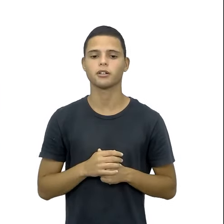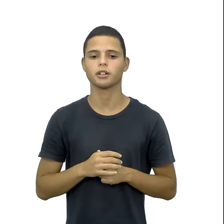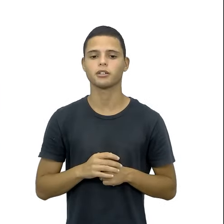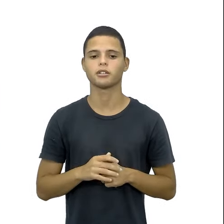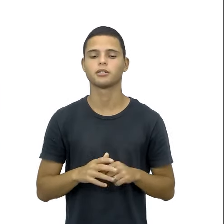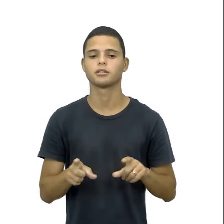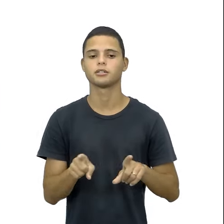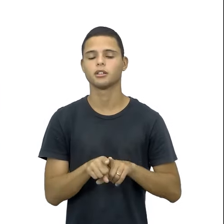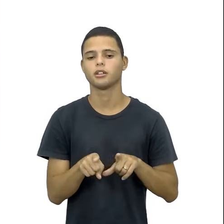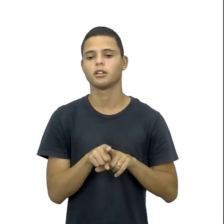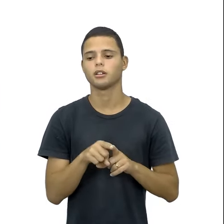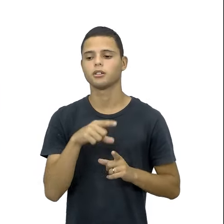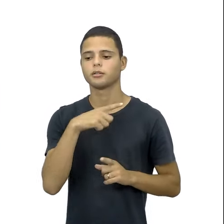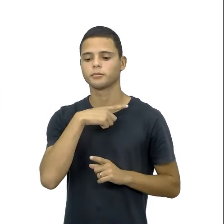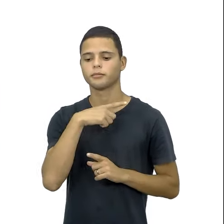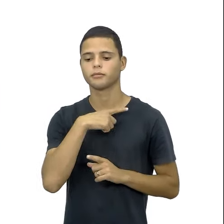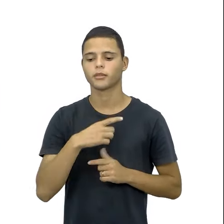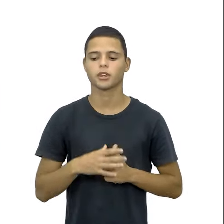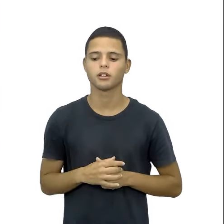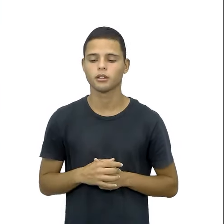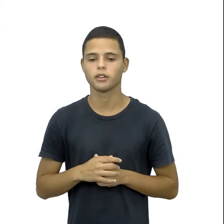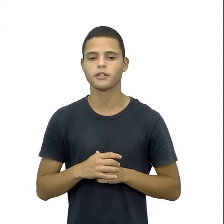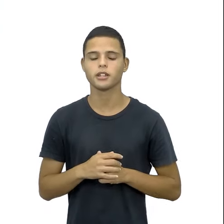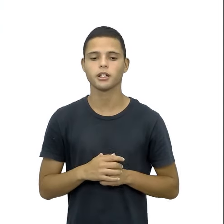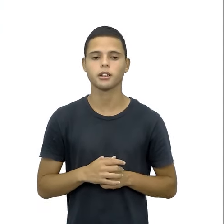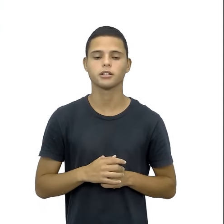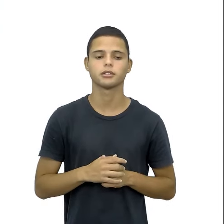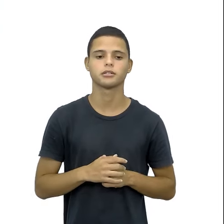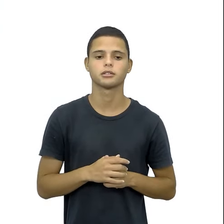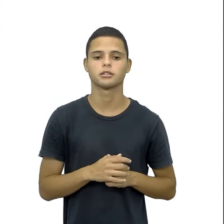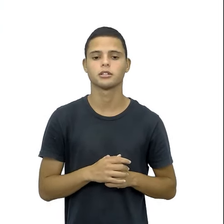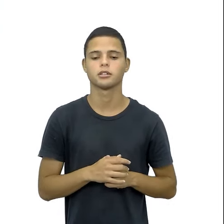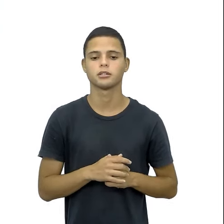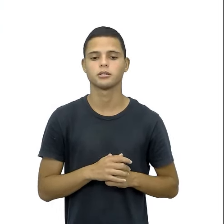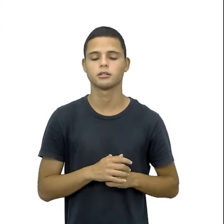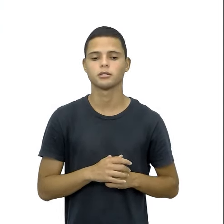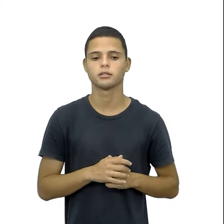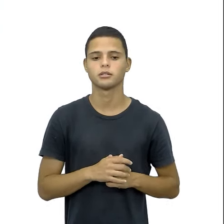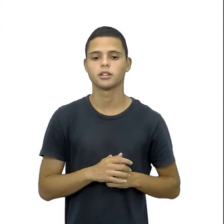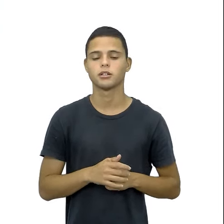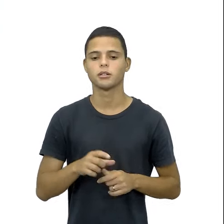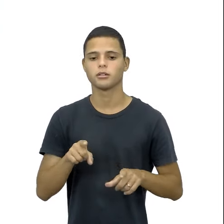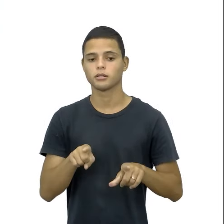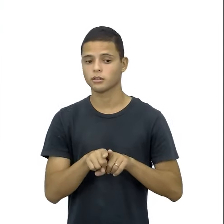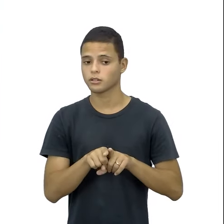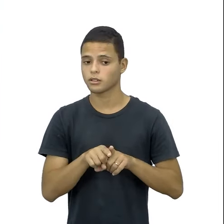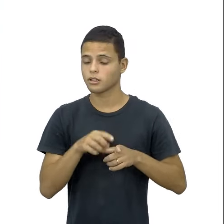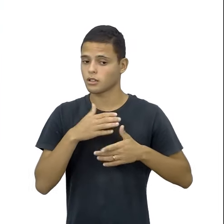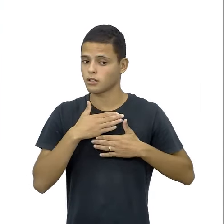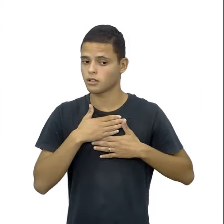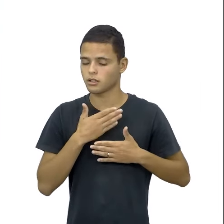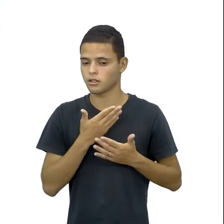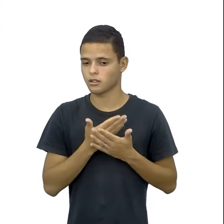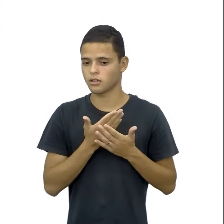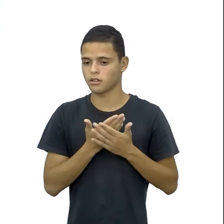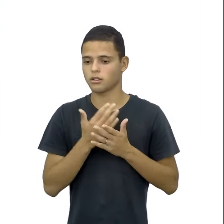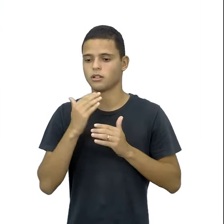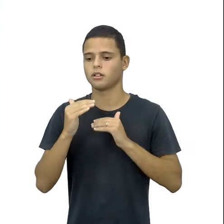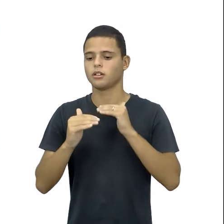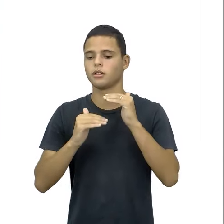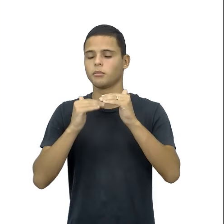na prática, né? É fazendo que se aprende. Se a gente fala assim, não, nas minhas aulas eu vou desenvolver